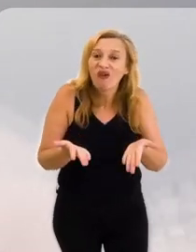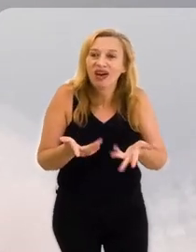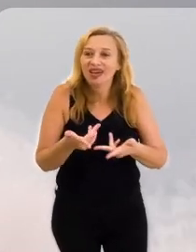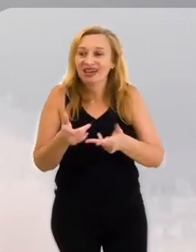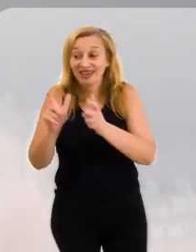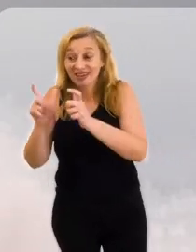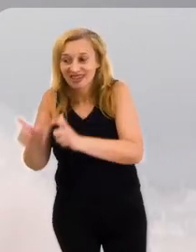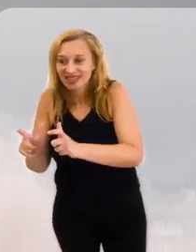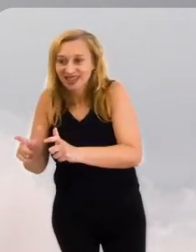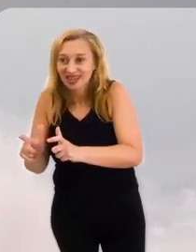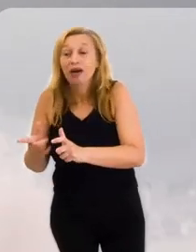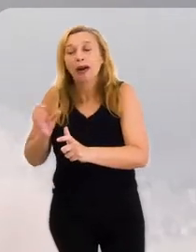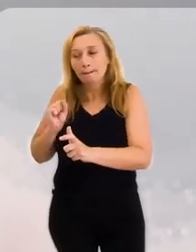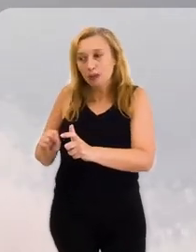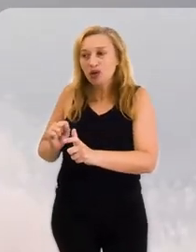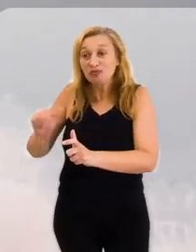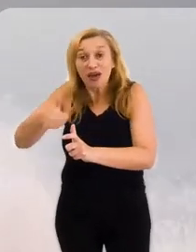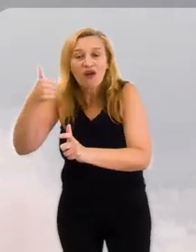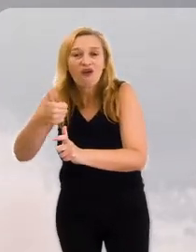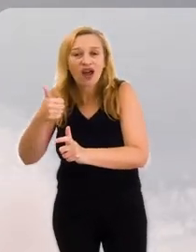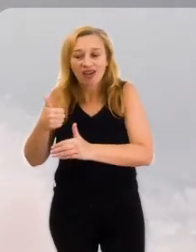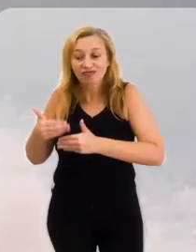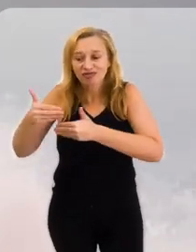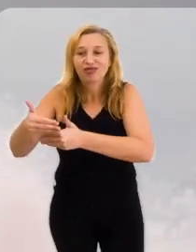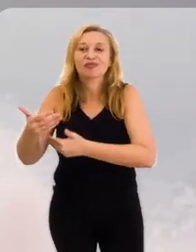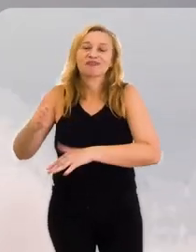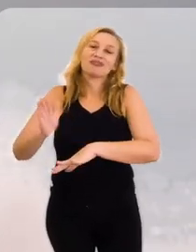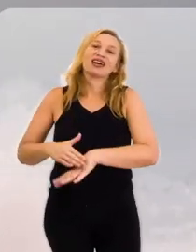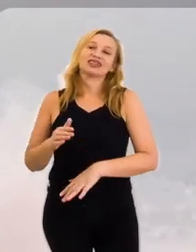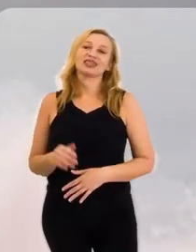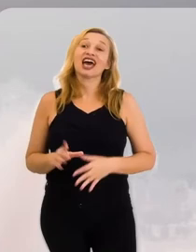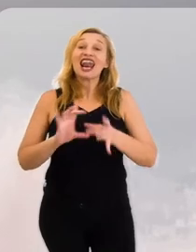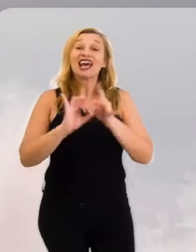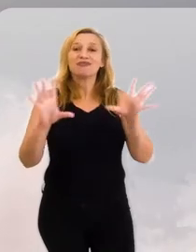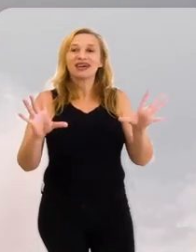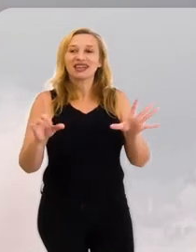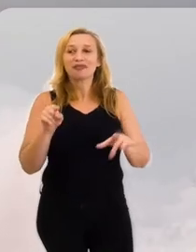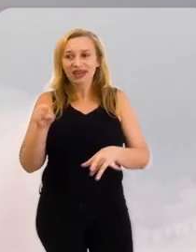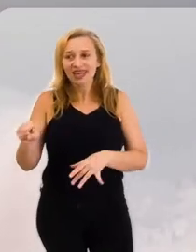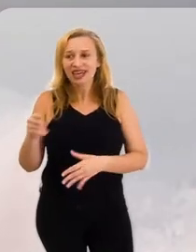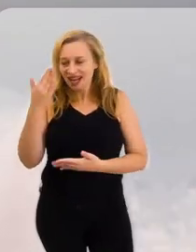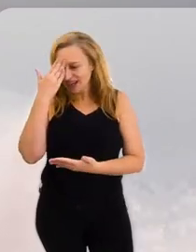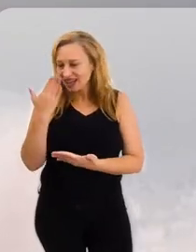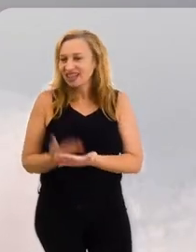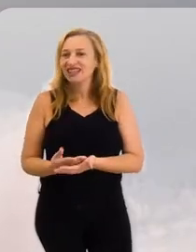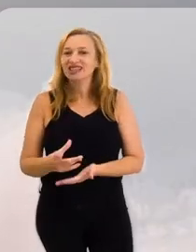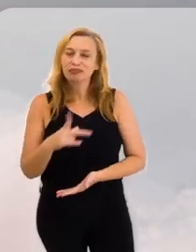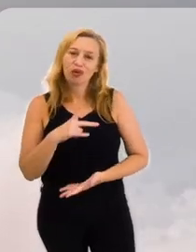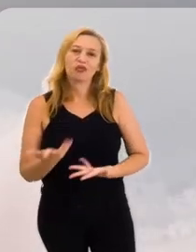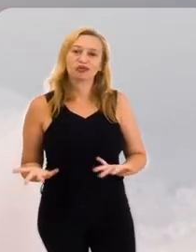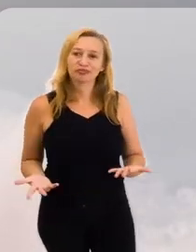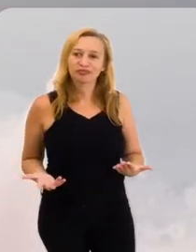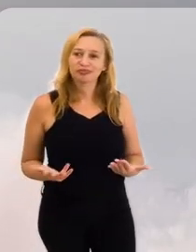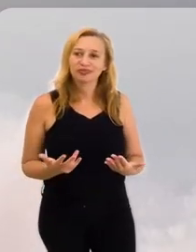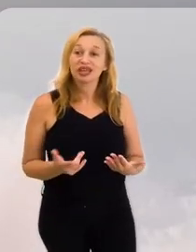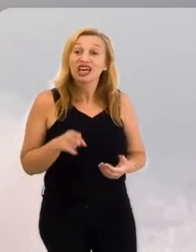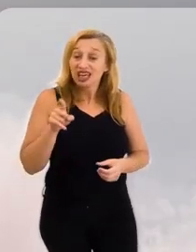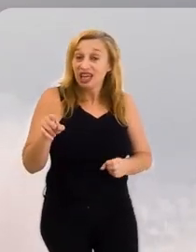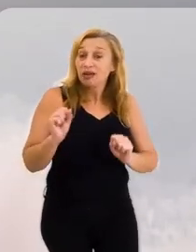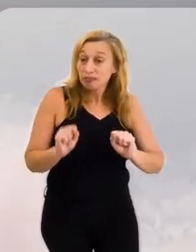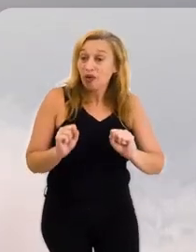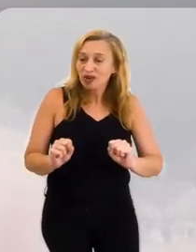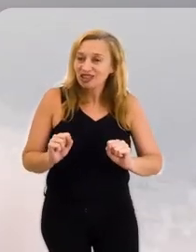temos até agora é uma coisa mas você pode aperfeiçoar você pode ir adiante e liberdade tem que o Finn si próprio